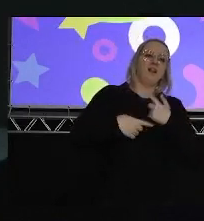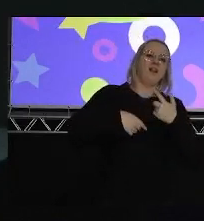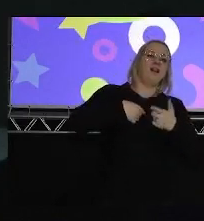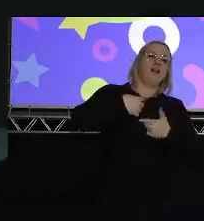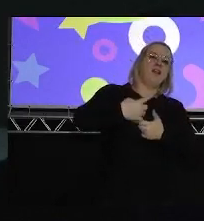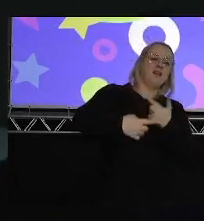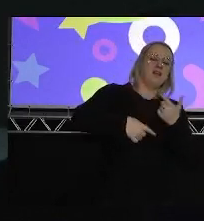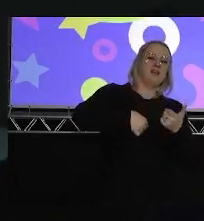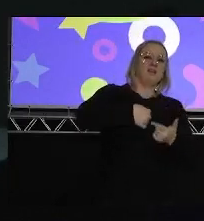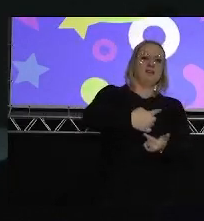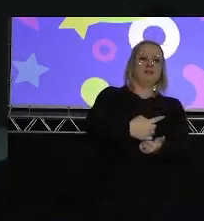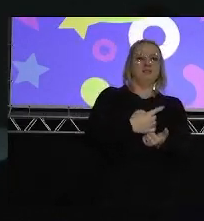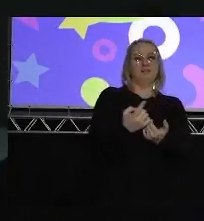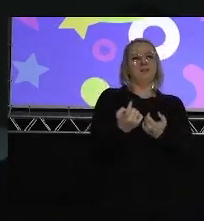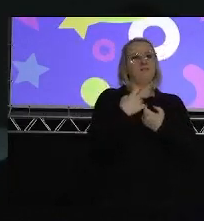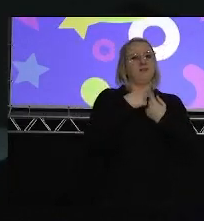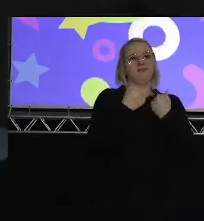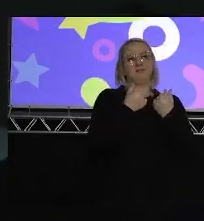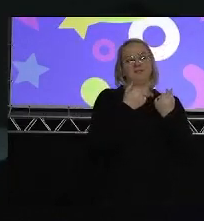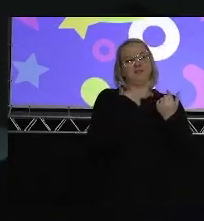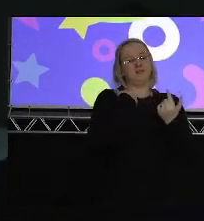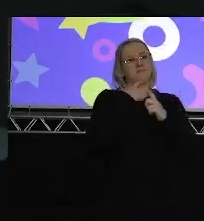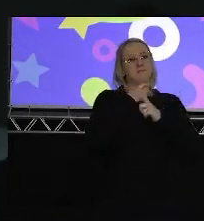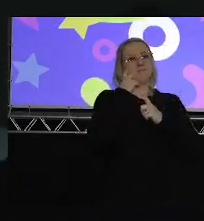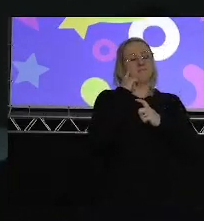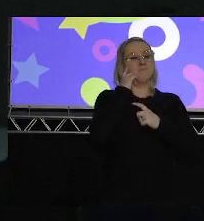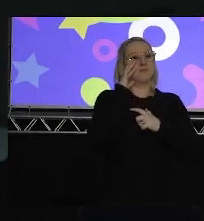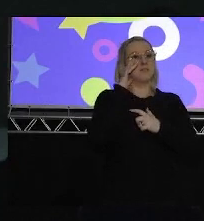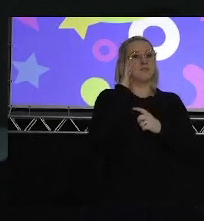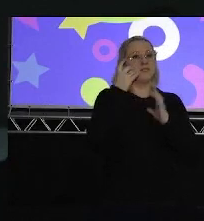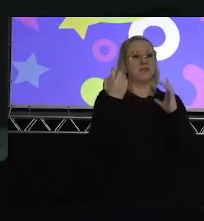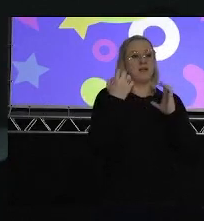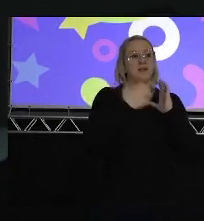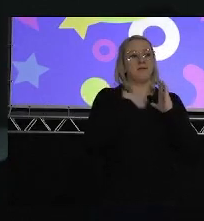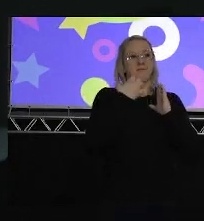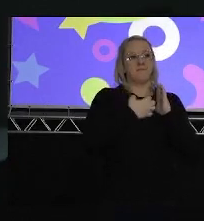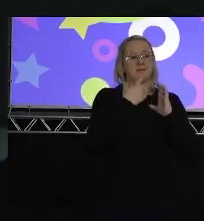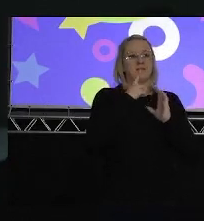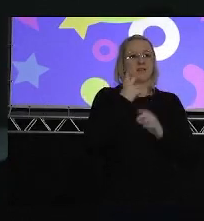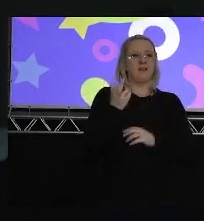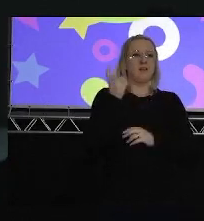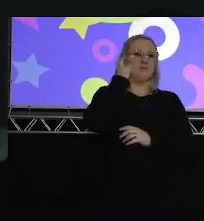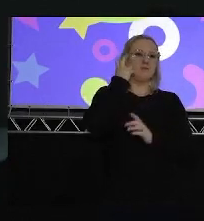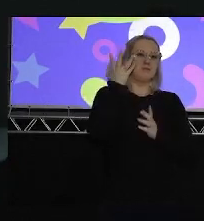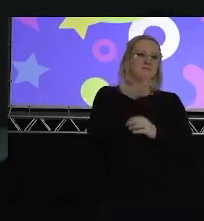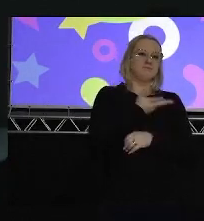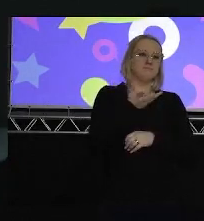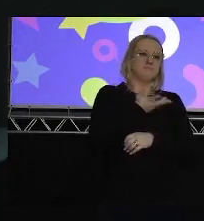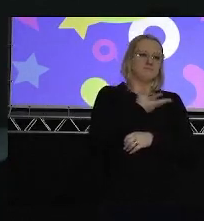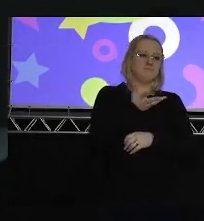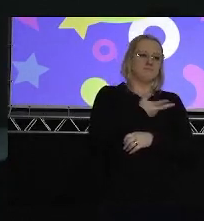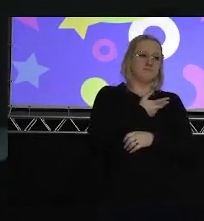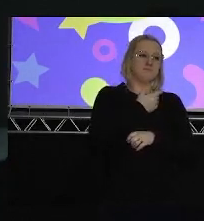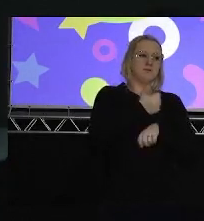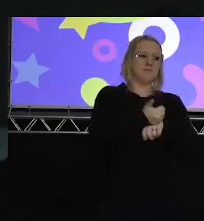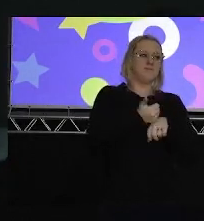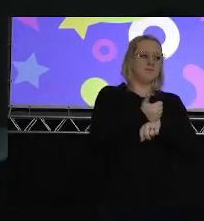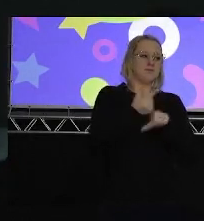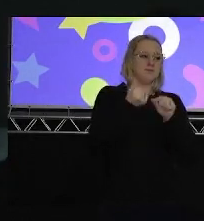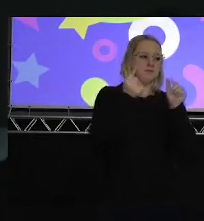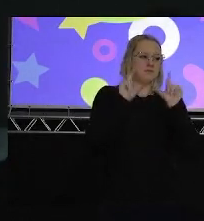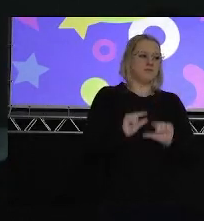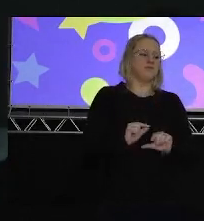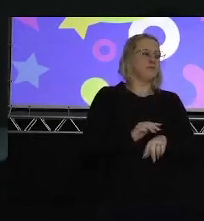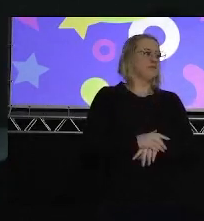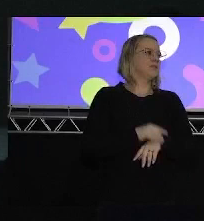O que vende é retorno financeiro. Ainda mais numa empresa que tem uma cultura de eficiência operacional, cara, redução de custo.